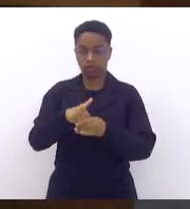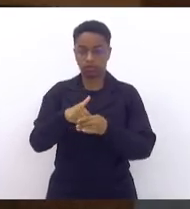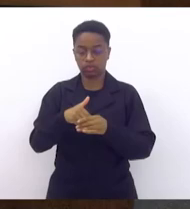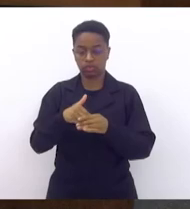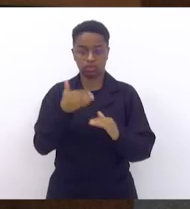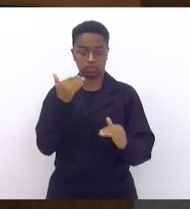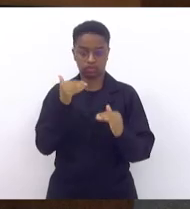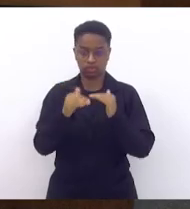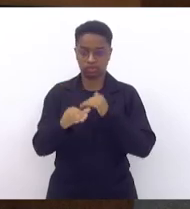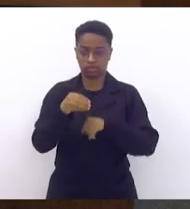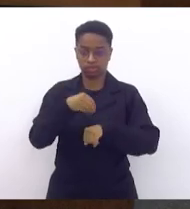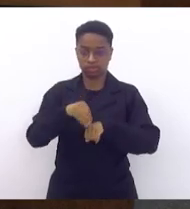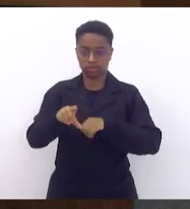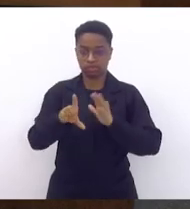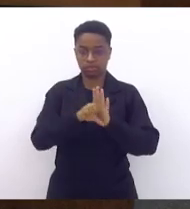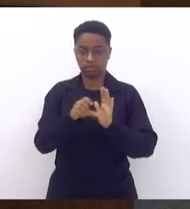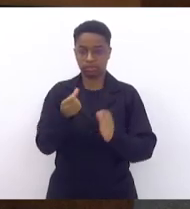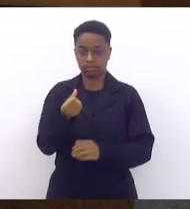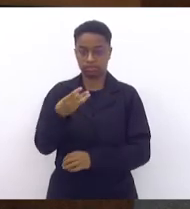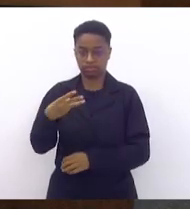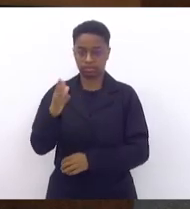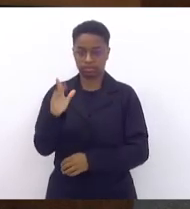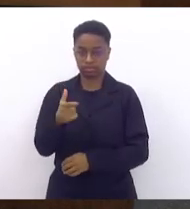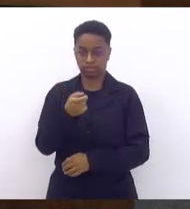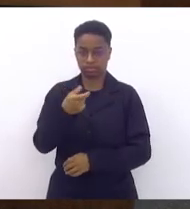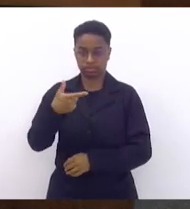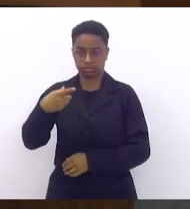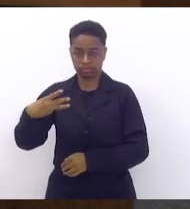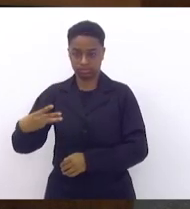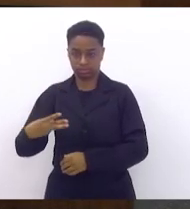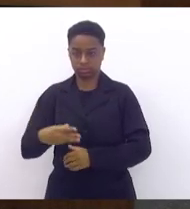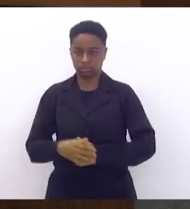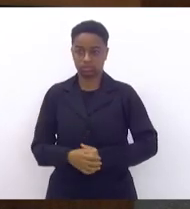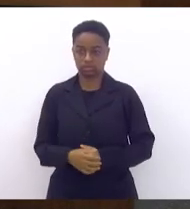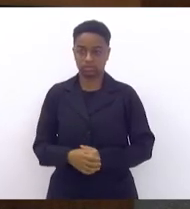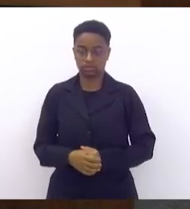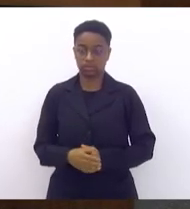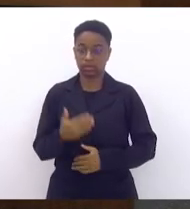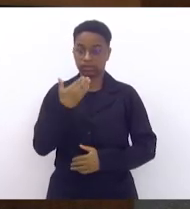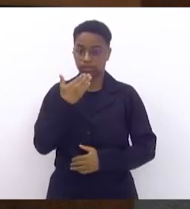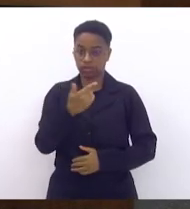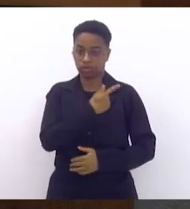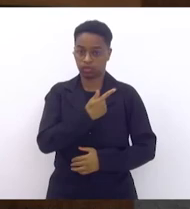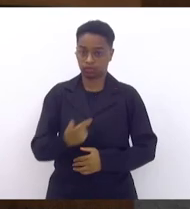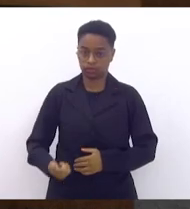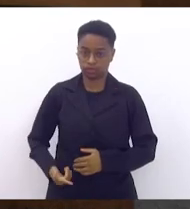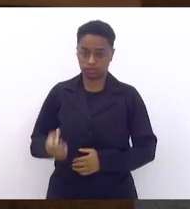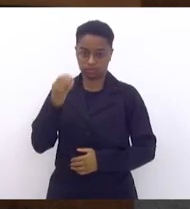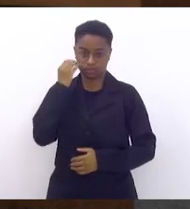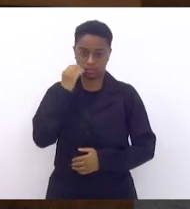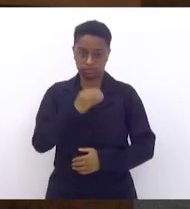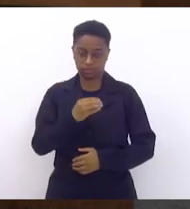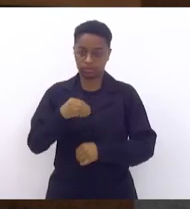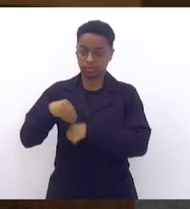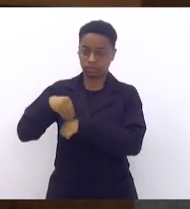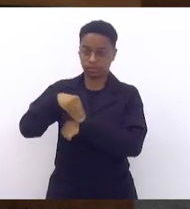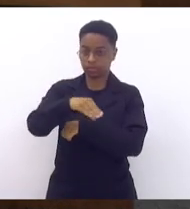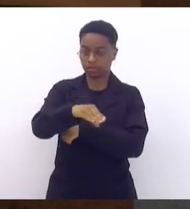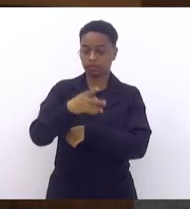à indicação legislativa 63/2023, que solicita ao governador do Estado do Rio de Janeiro o envio de mensagem dispondo sobre